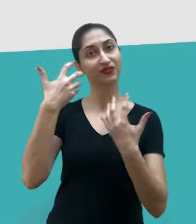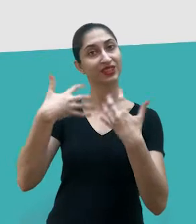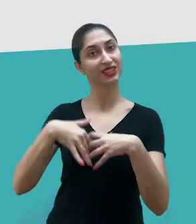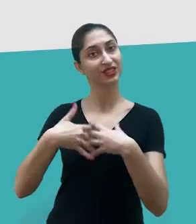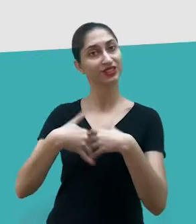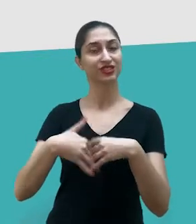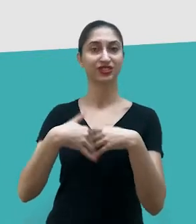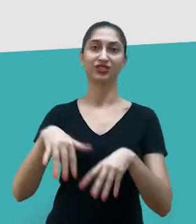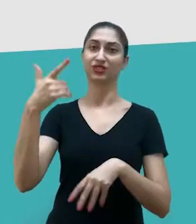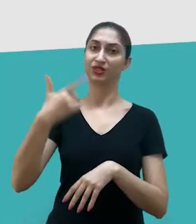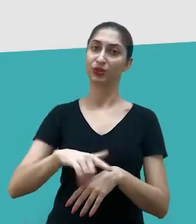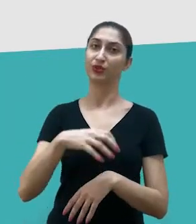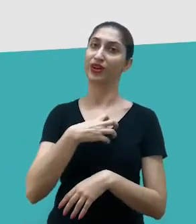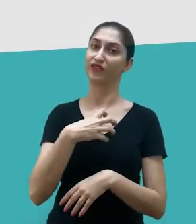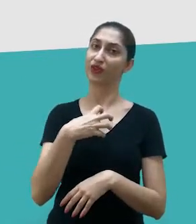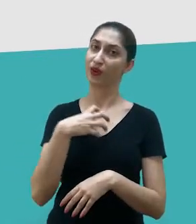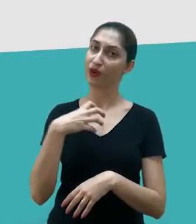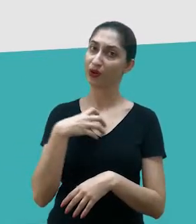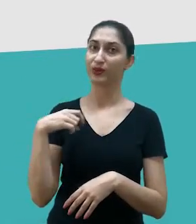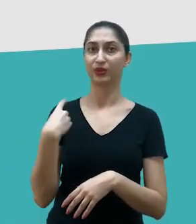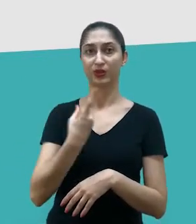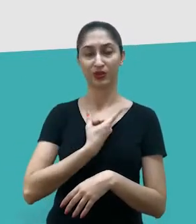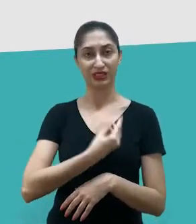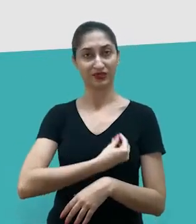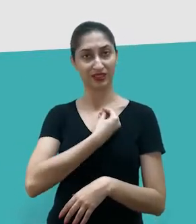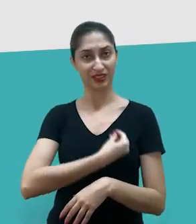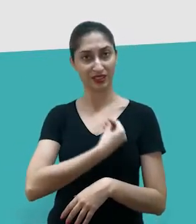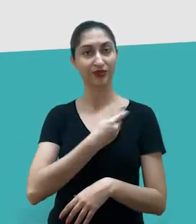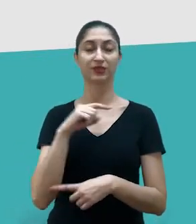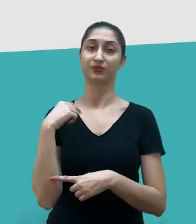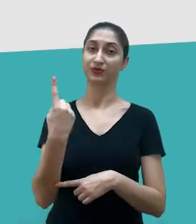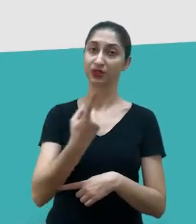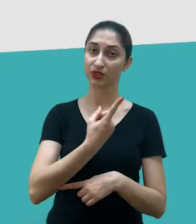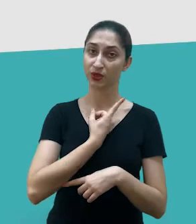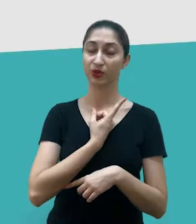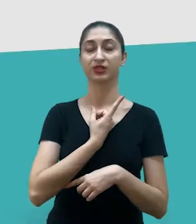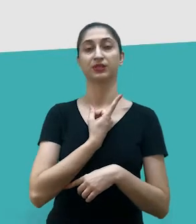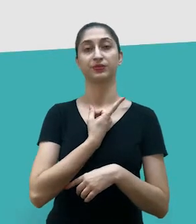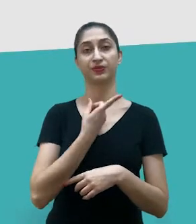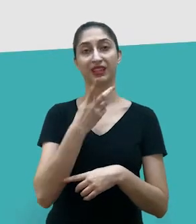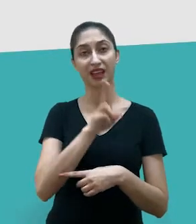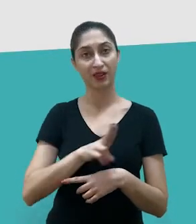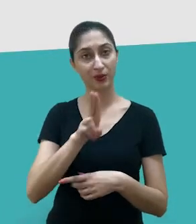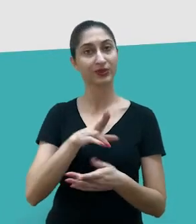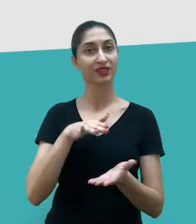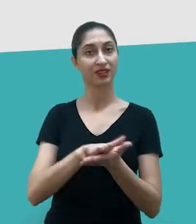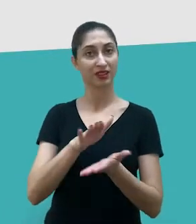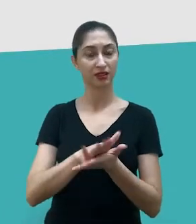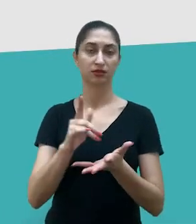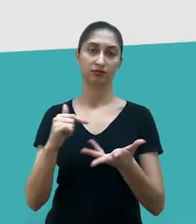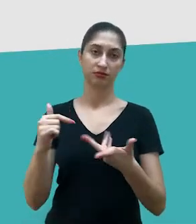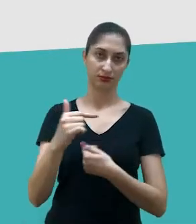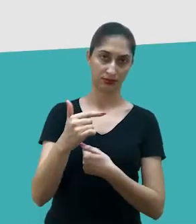repensar a forma, não é, como nós vivemos e como nós consumimos. E